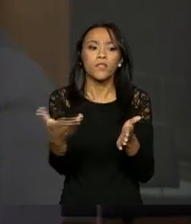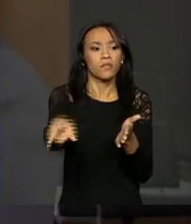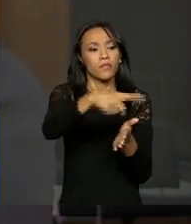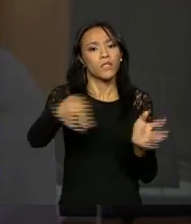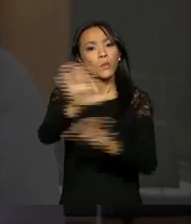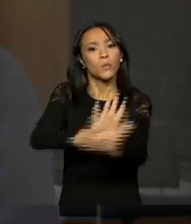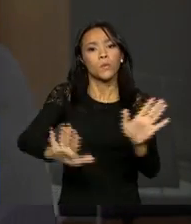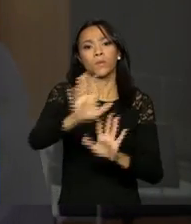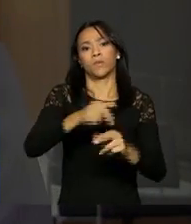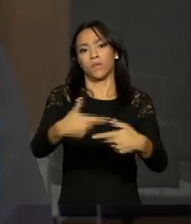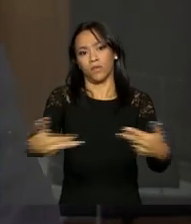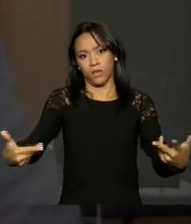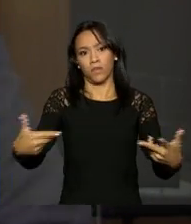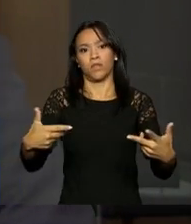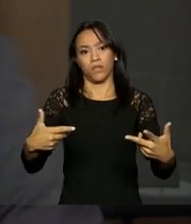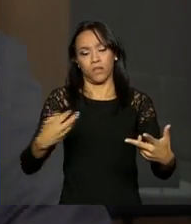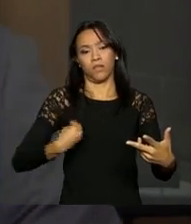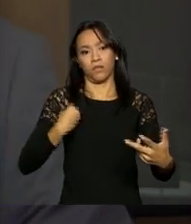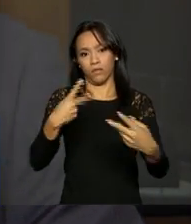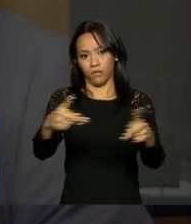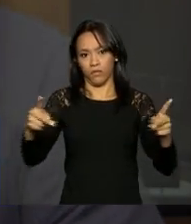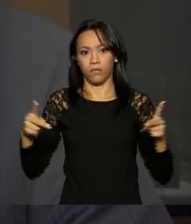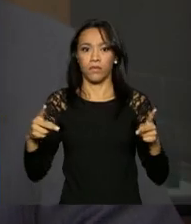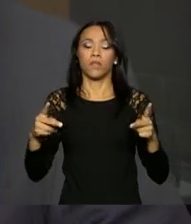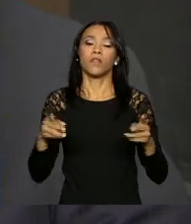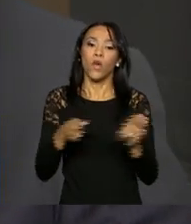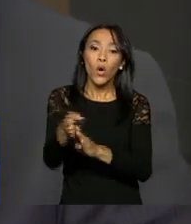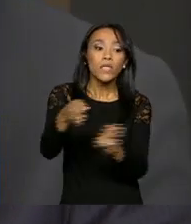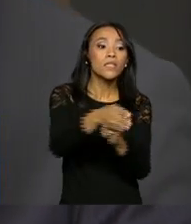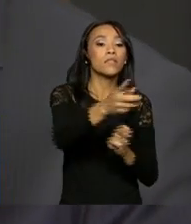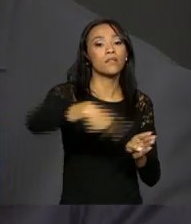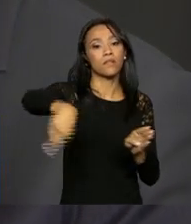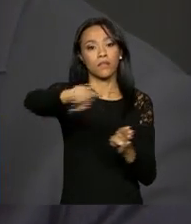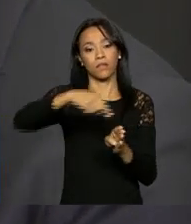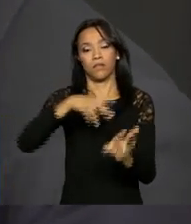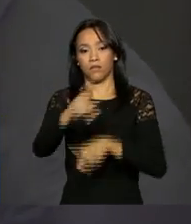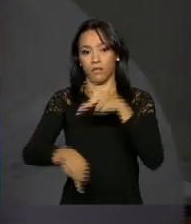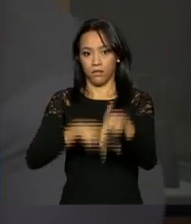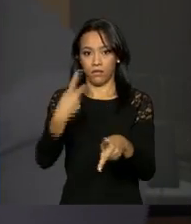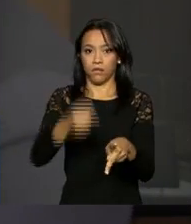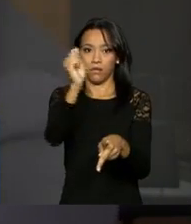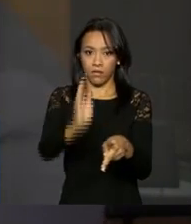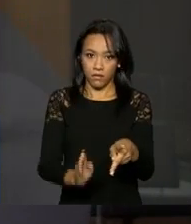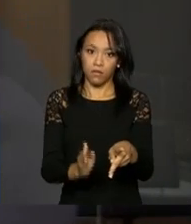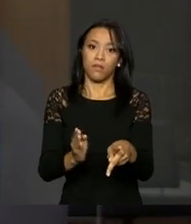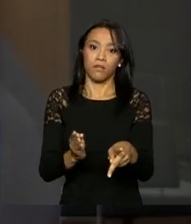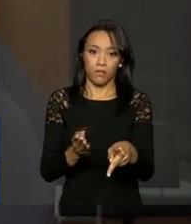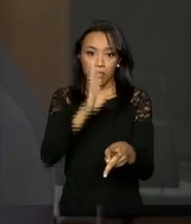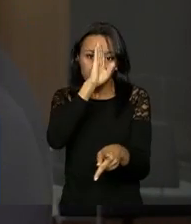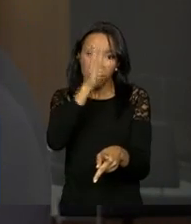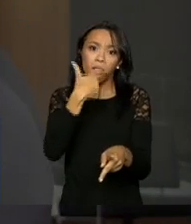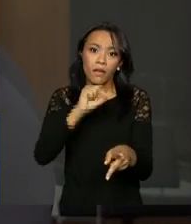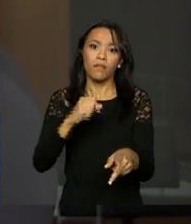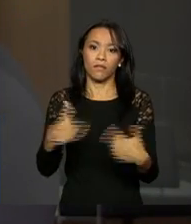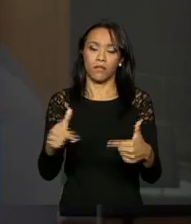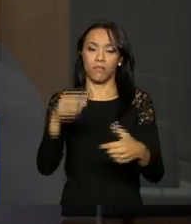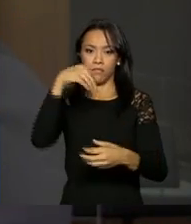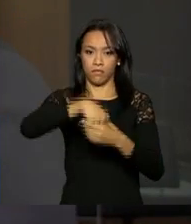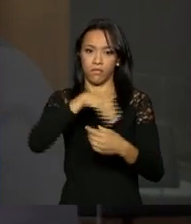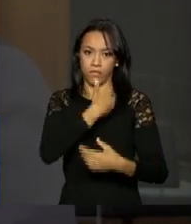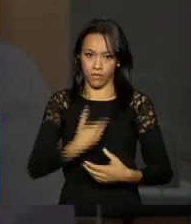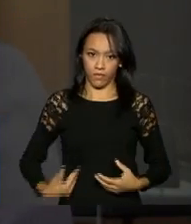de servidores e a orientação junto à população brasileira e pelos servidores junto às suas